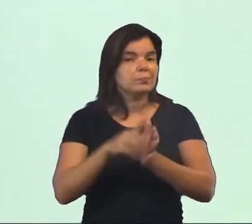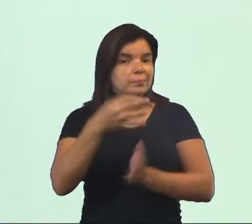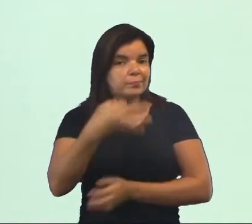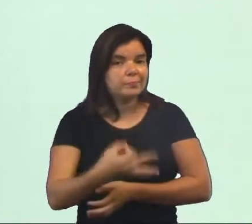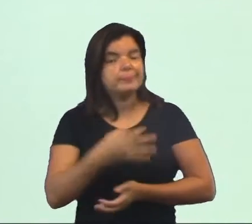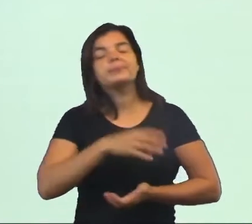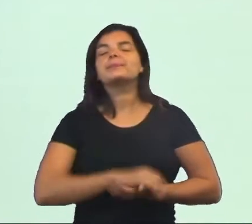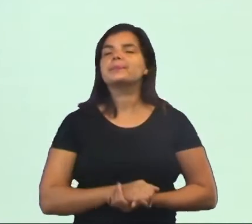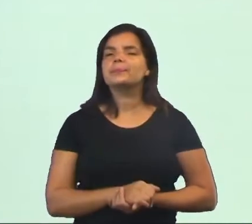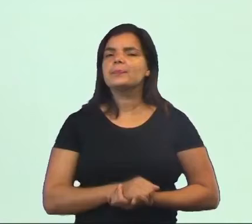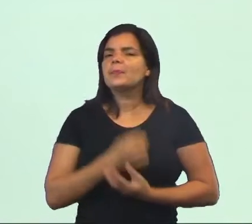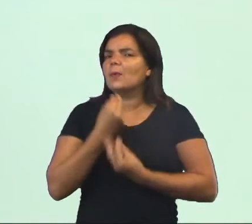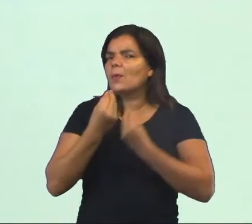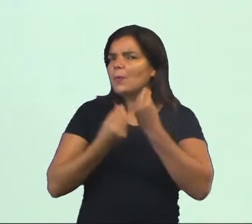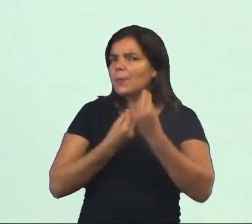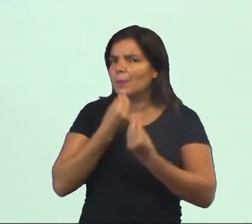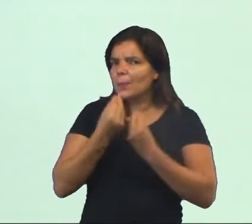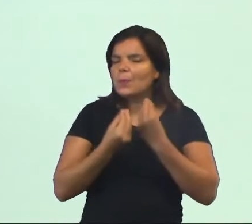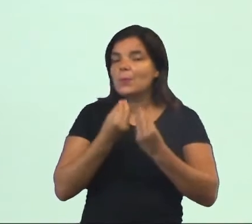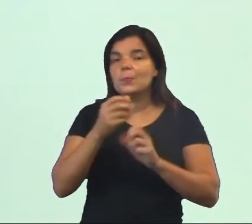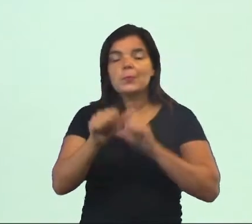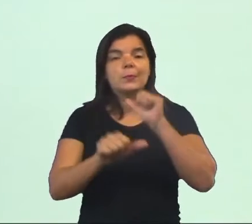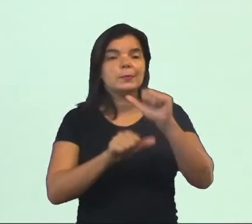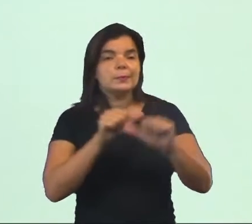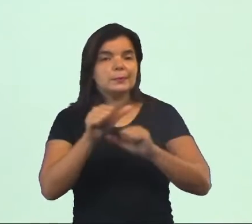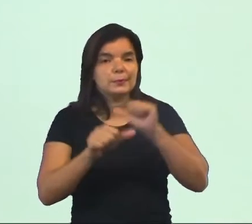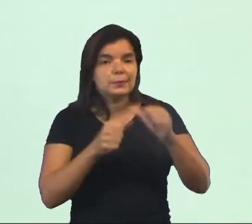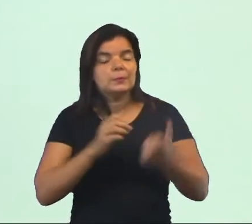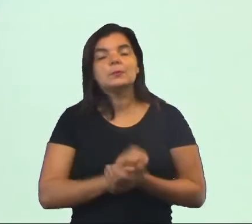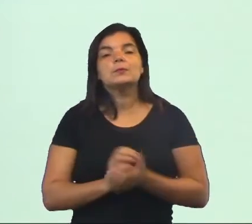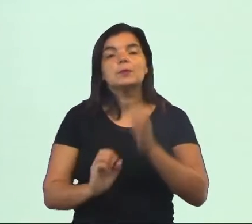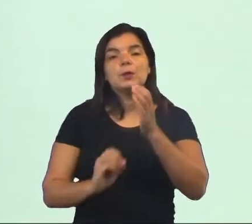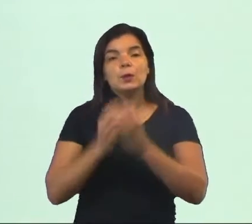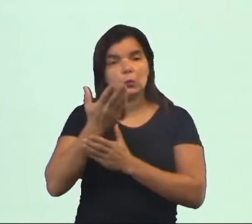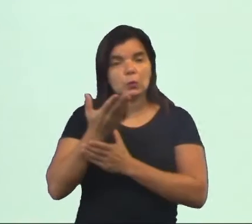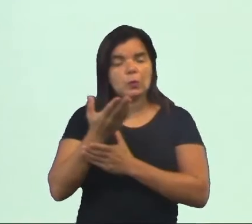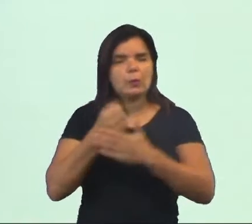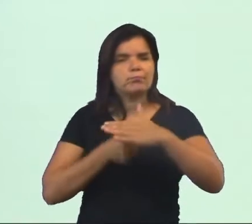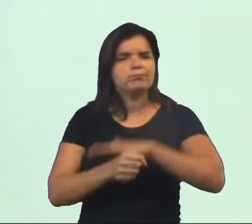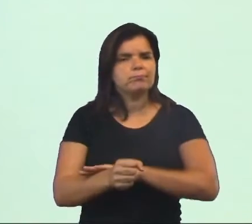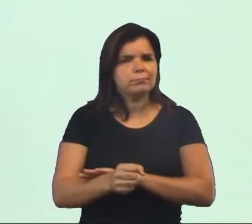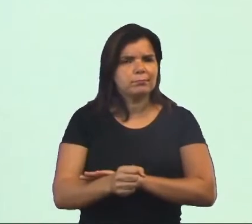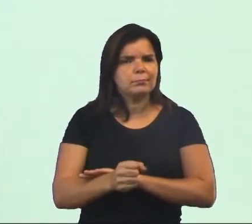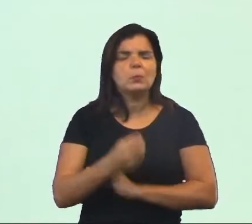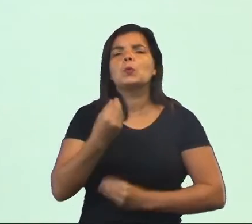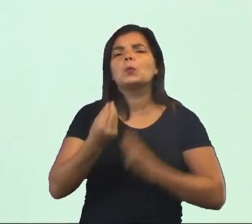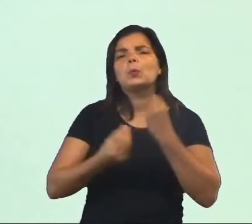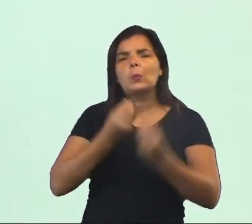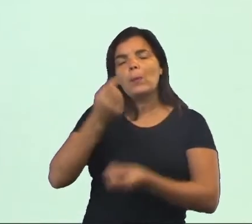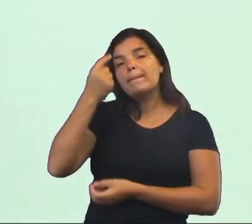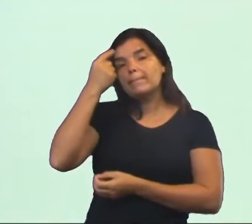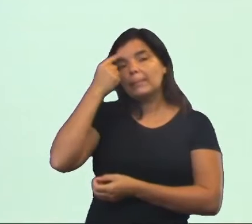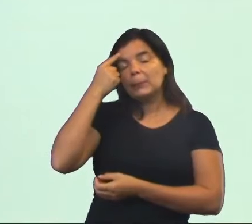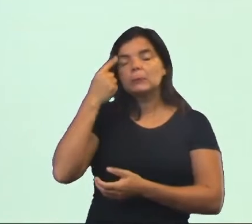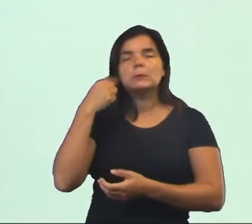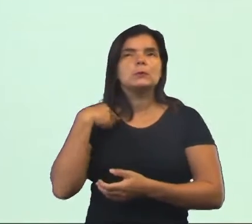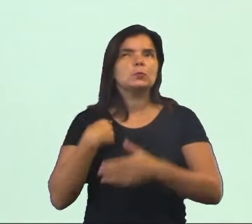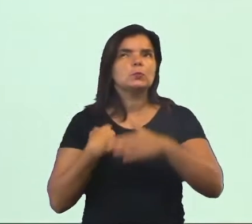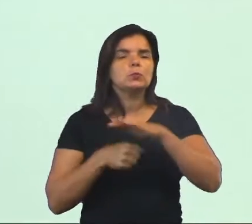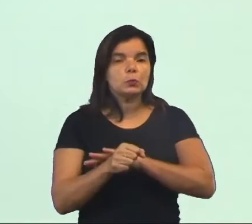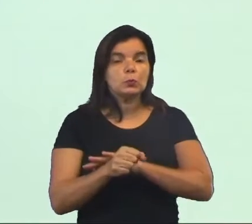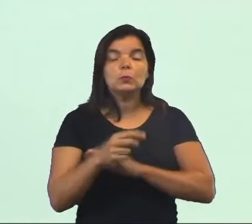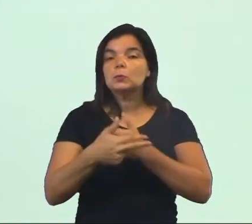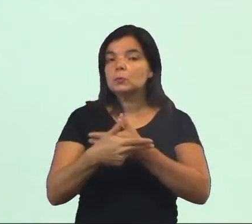certo? E como seria essa mudança ocorrendo de forma forçada? Quando nós pensamos de forma forçada,